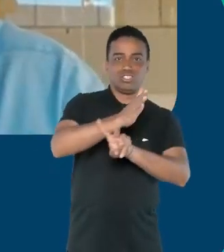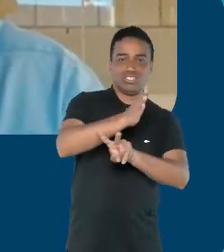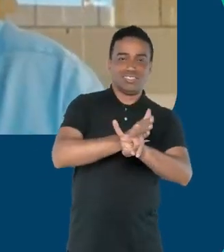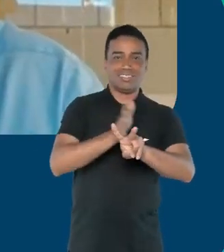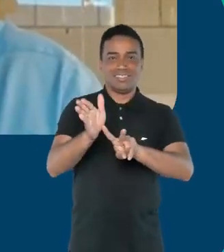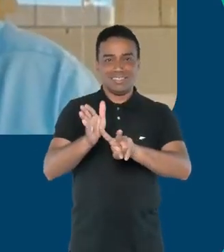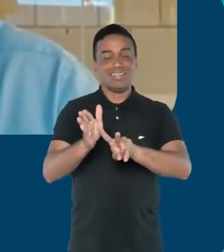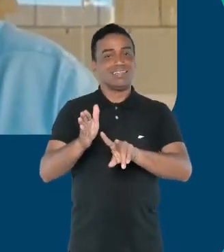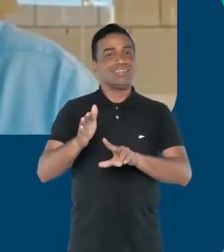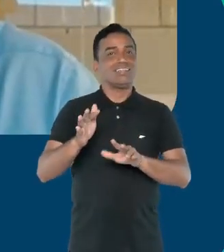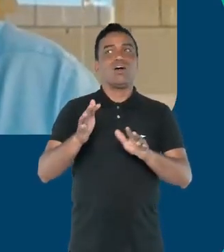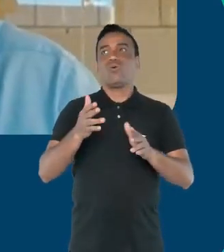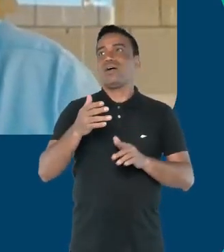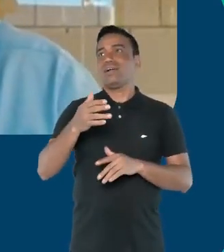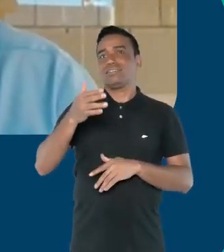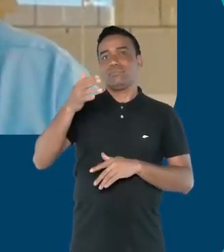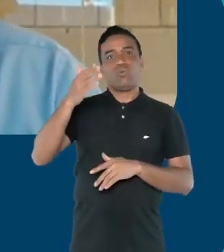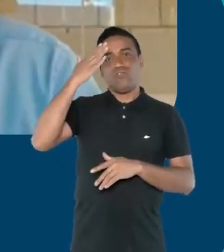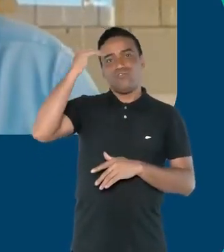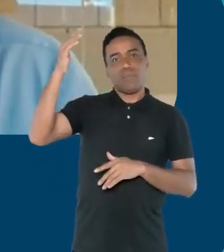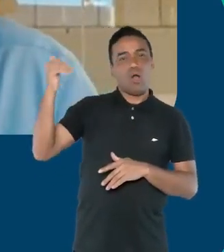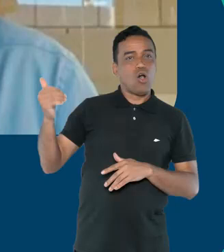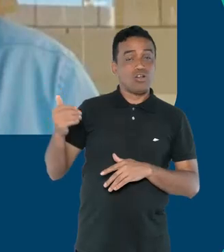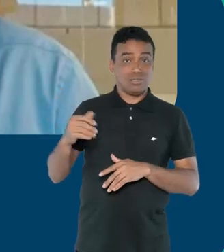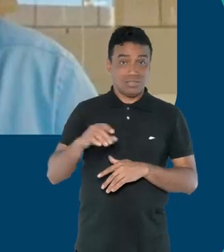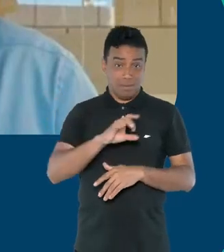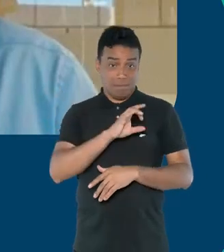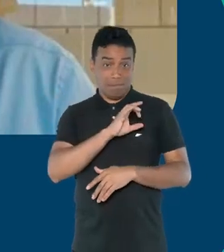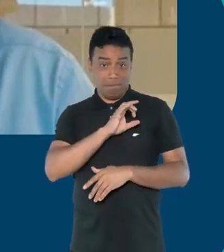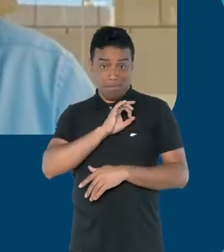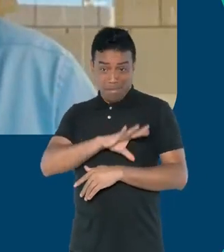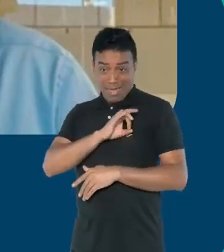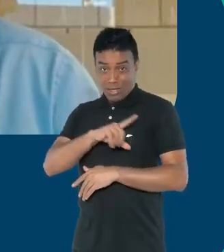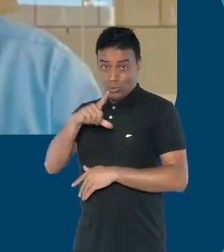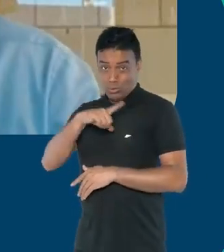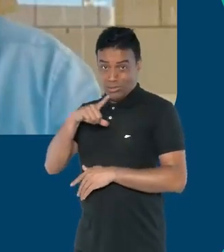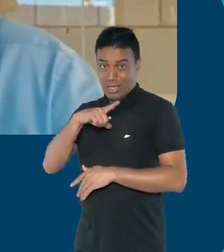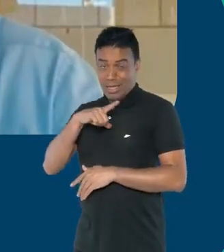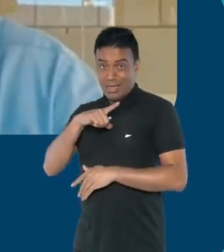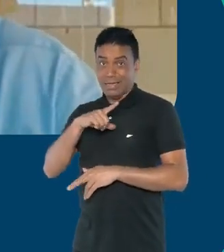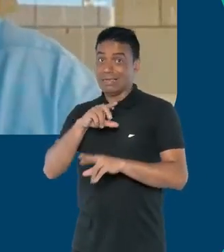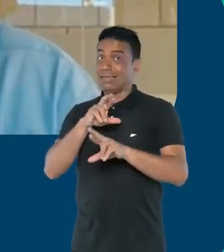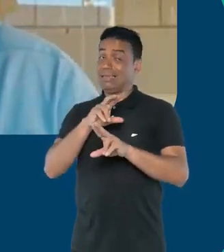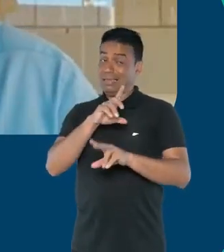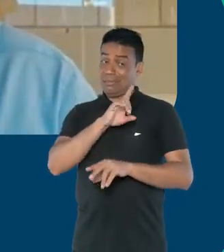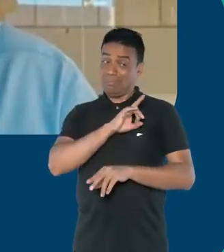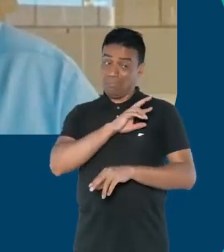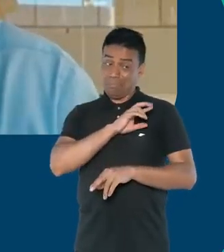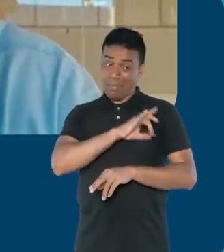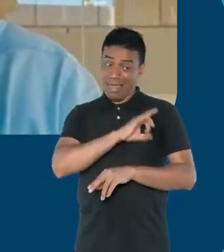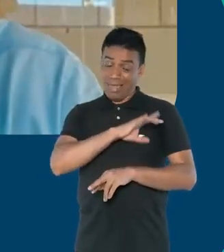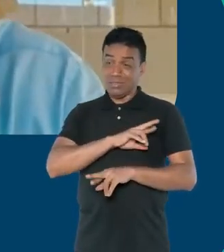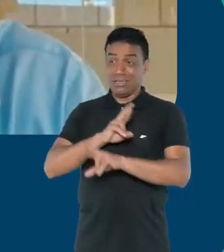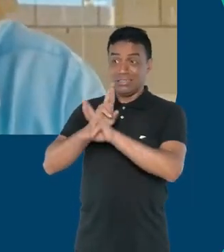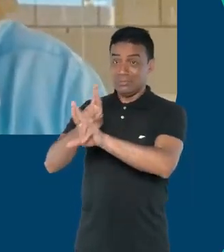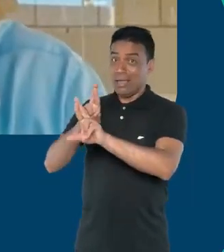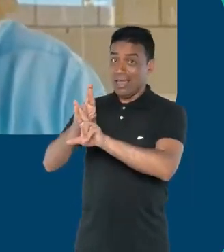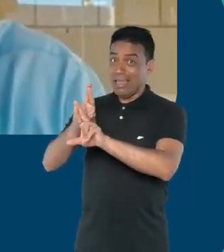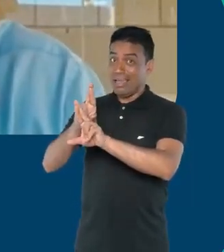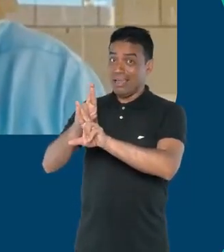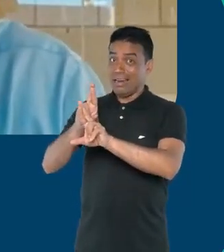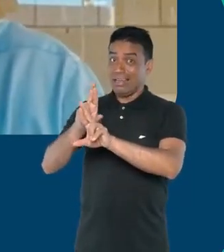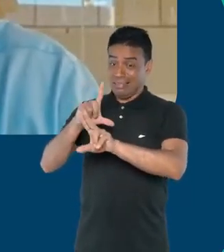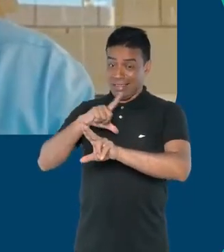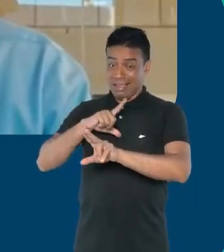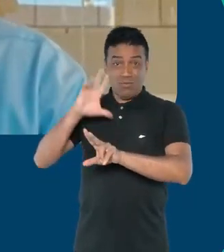formulação famosa, né, que se faz, né? Quem tem medo, né, espera que aquilo que teme não ocorra,